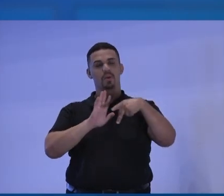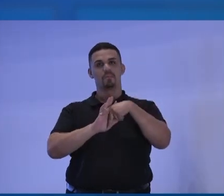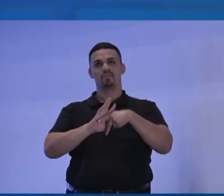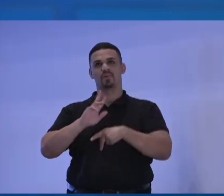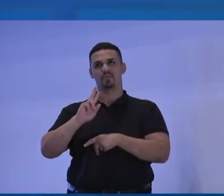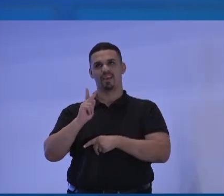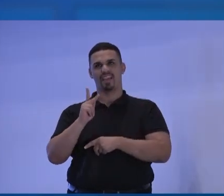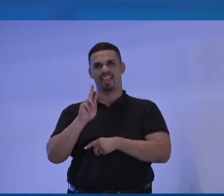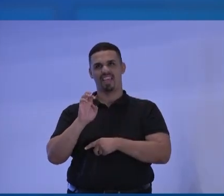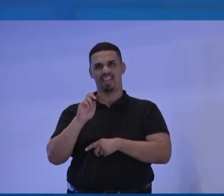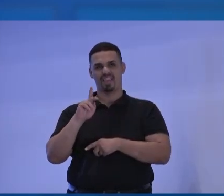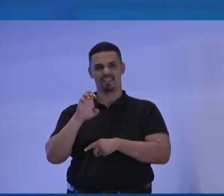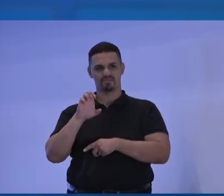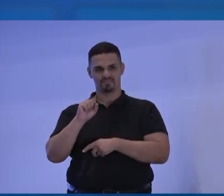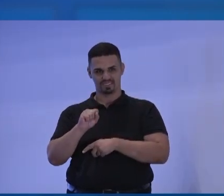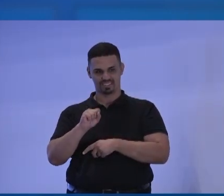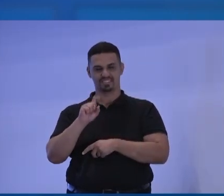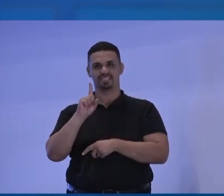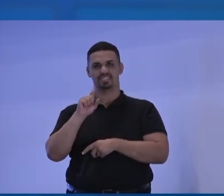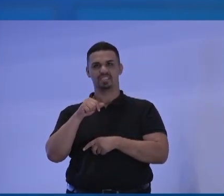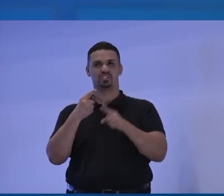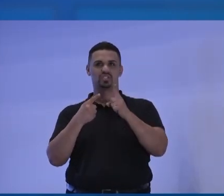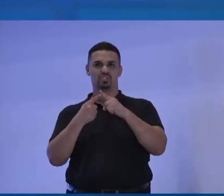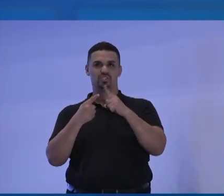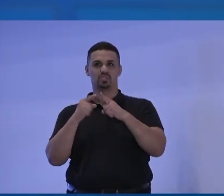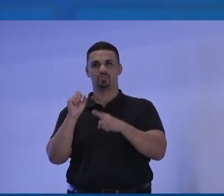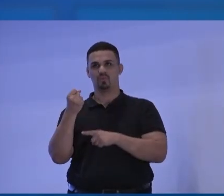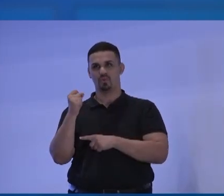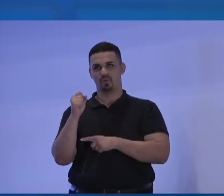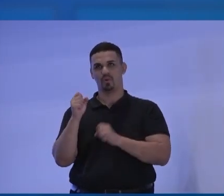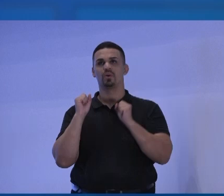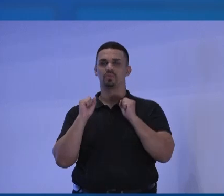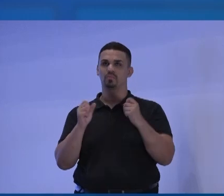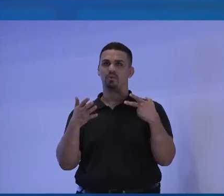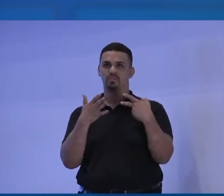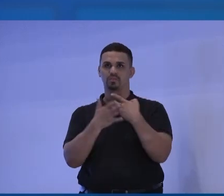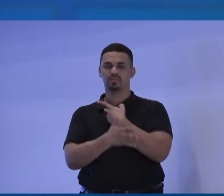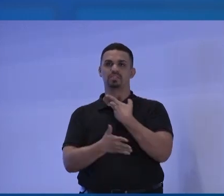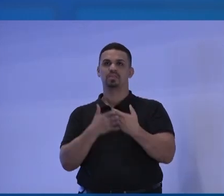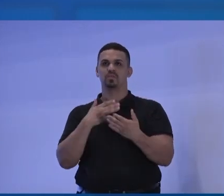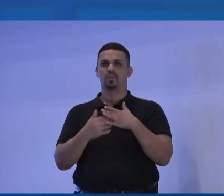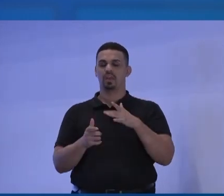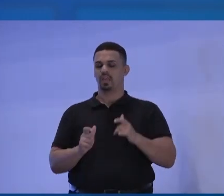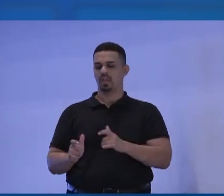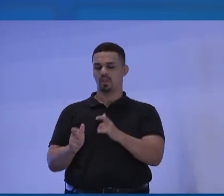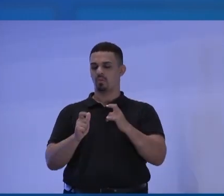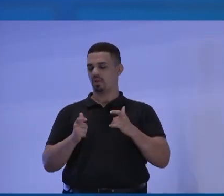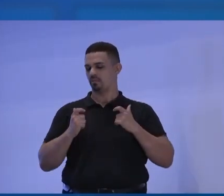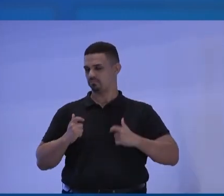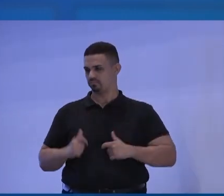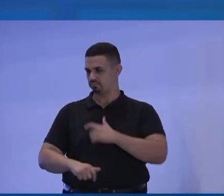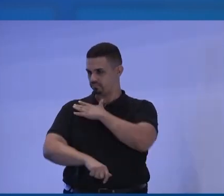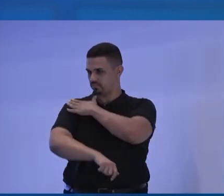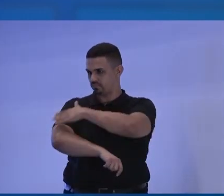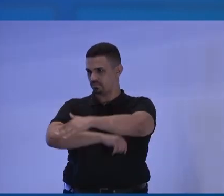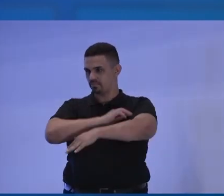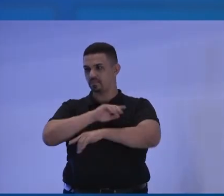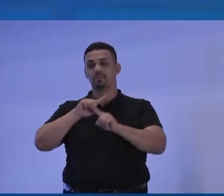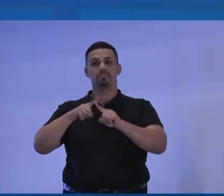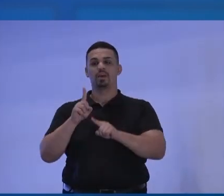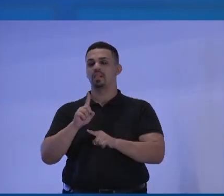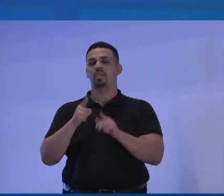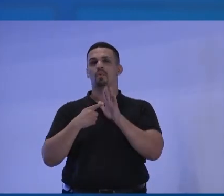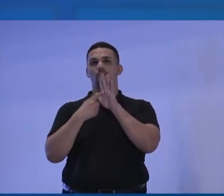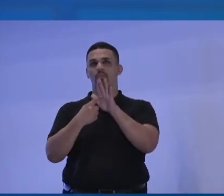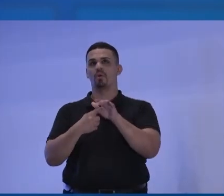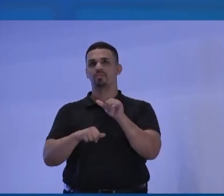em pacientes imunossuprimidos, acomete qualquer lugar do tegumento, mas não apresentam alteração